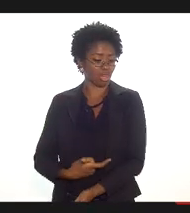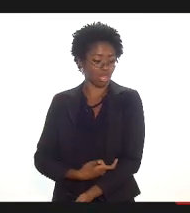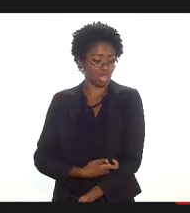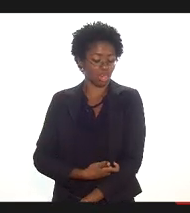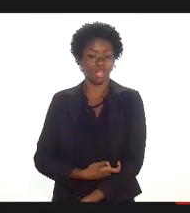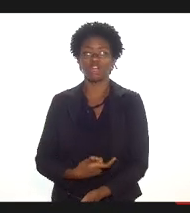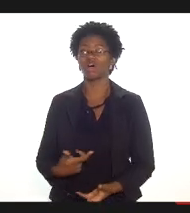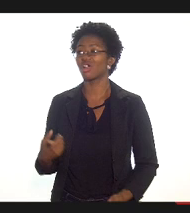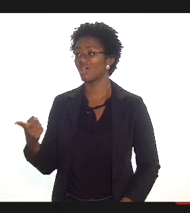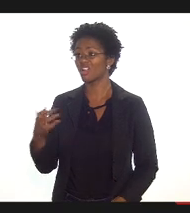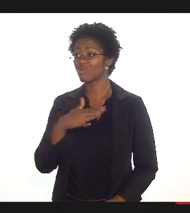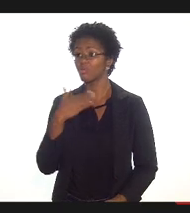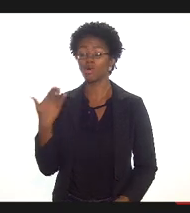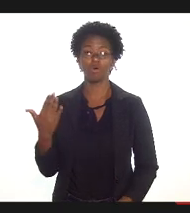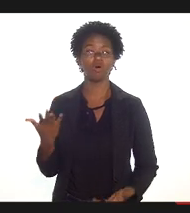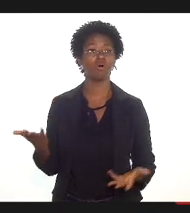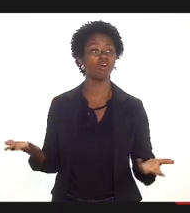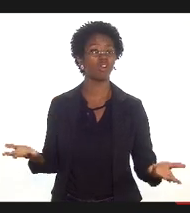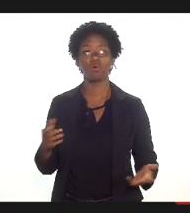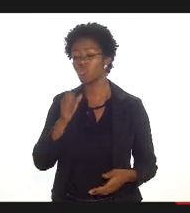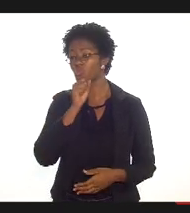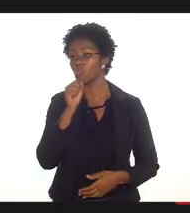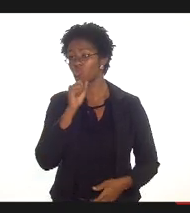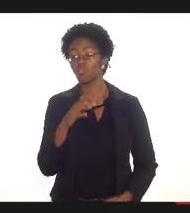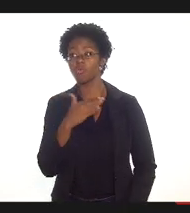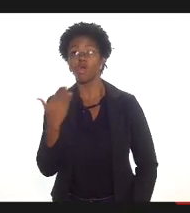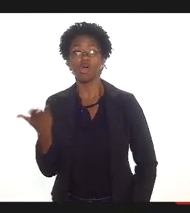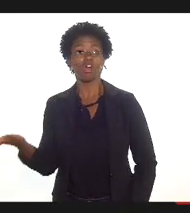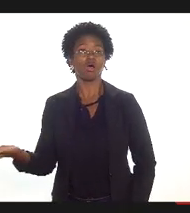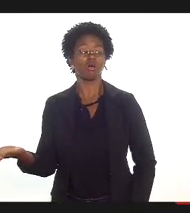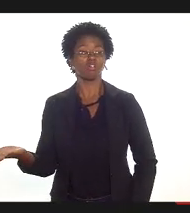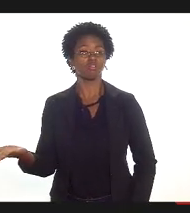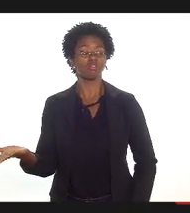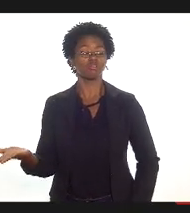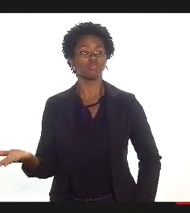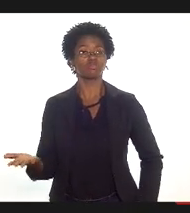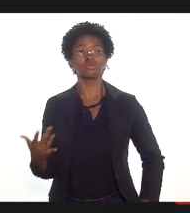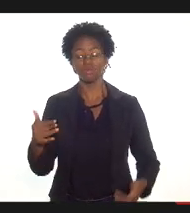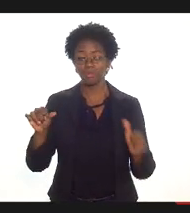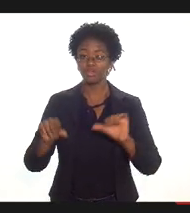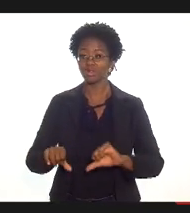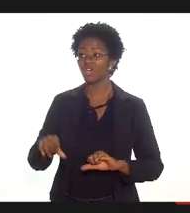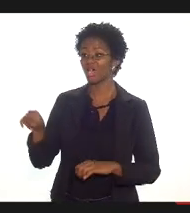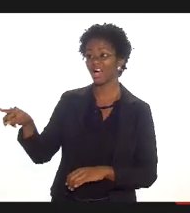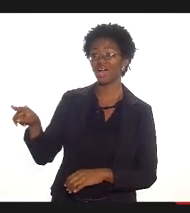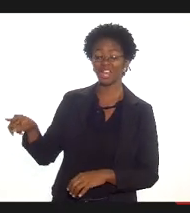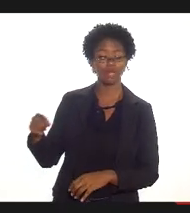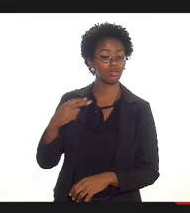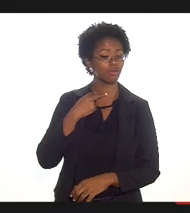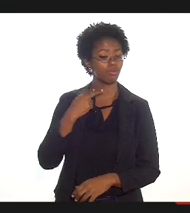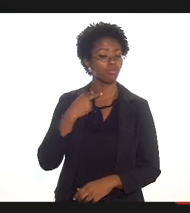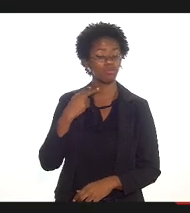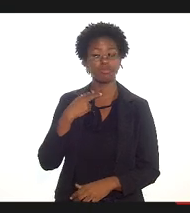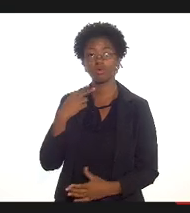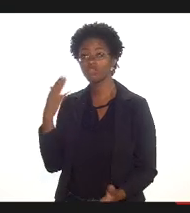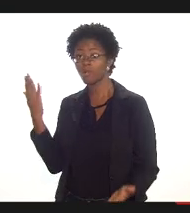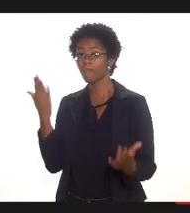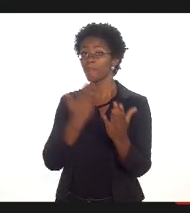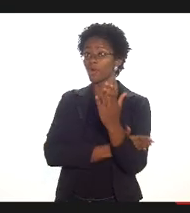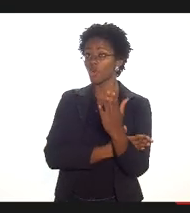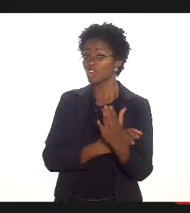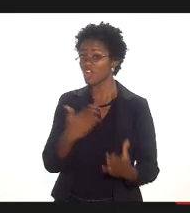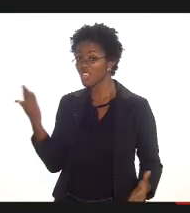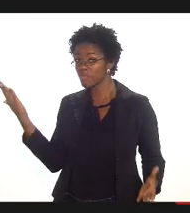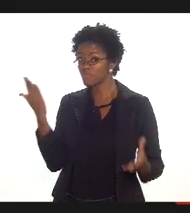paciente, levando o avô dessa menina a óbito. E o que é pior, essa menina não pode sequer processar o Estado